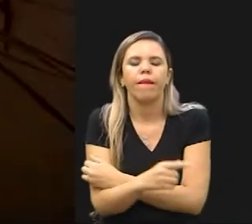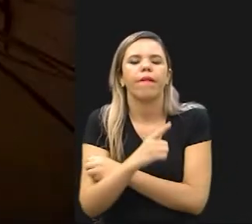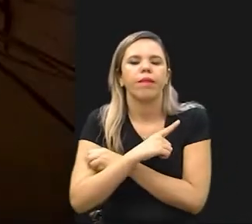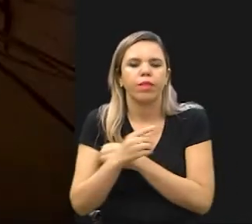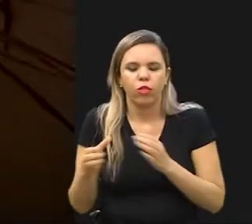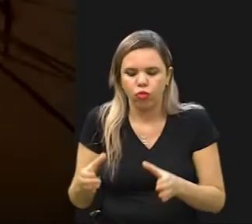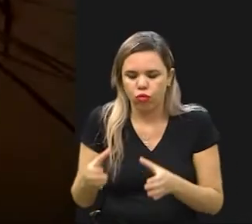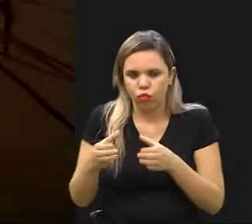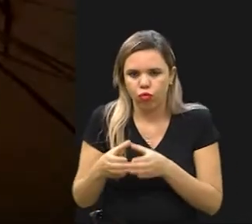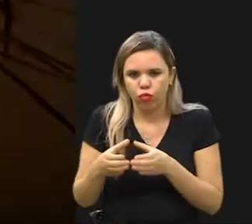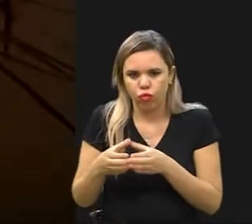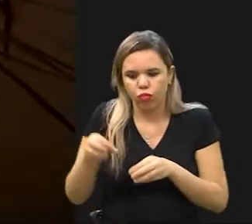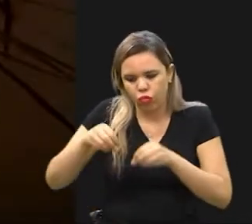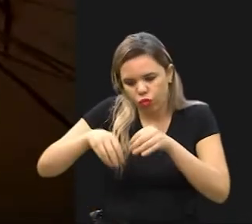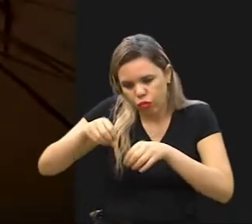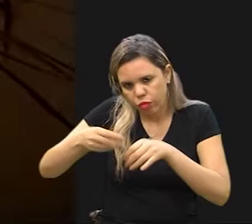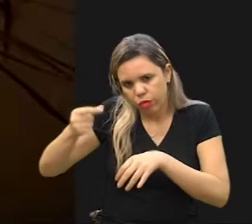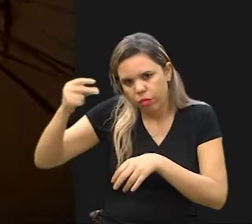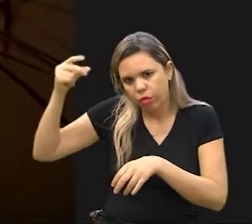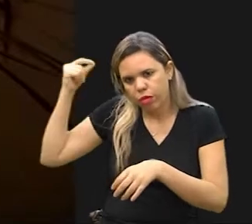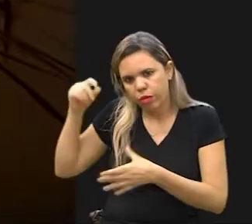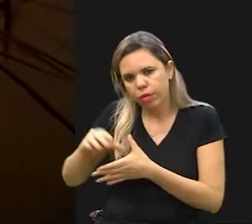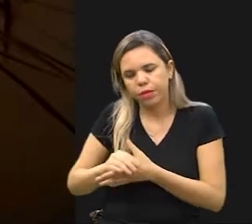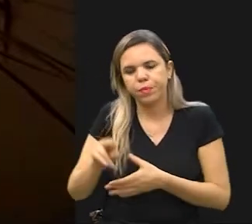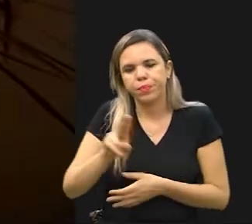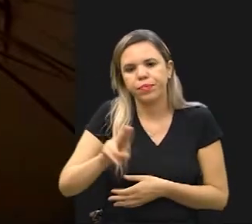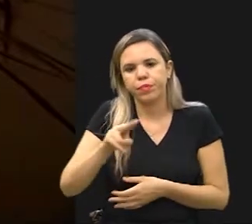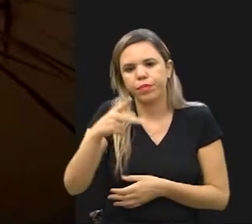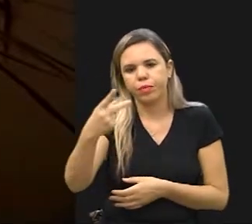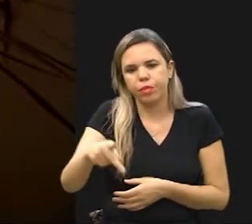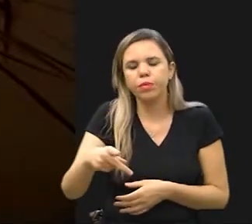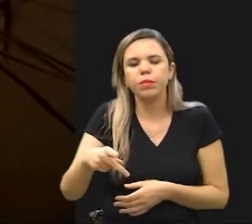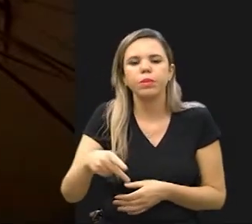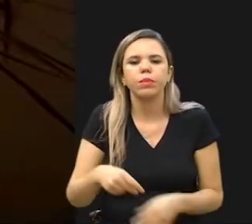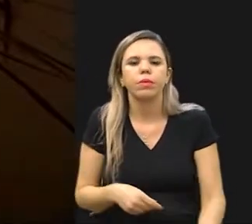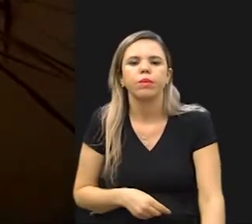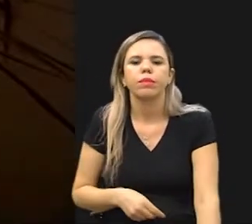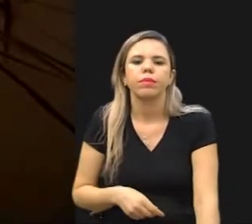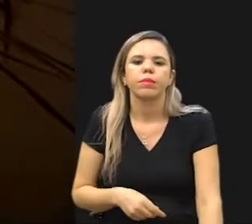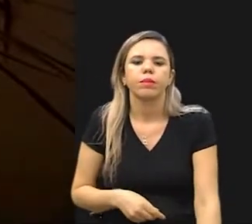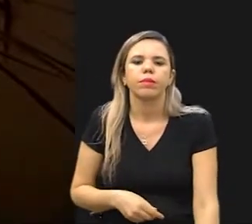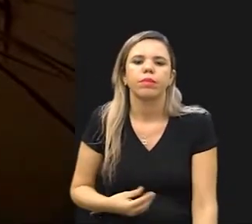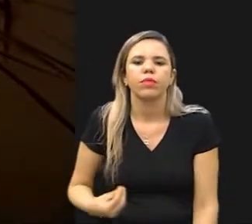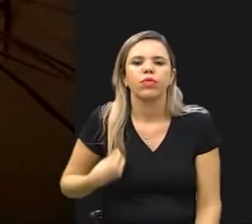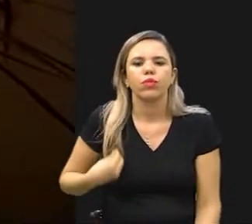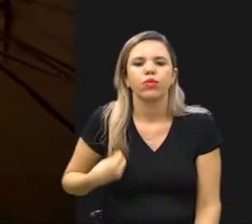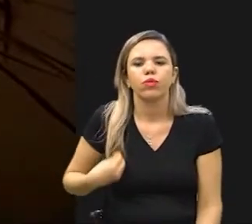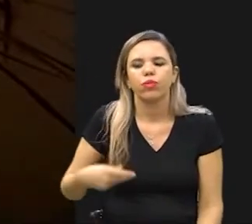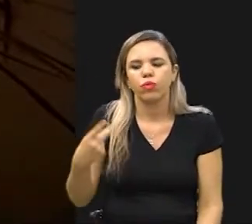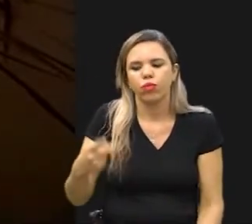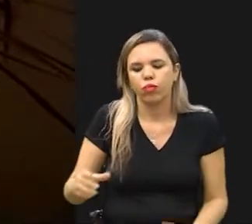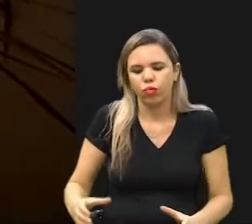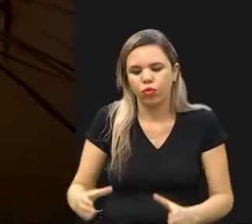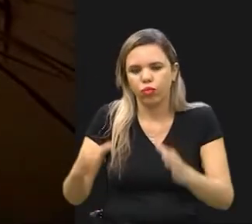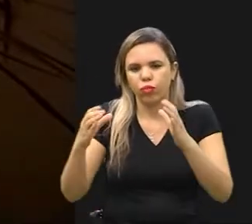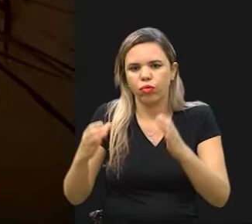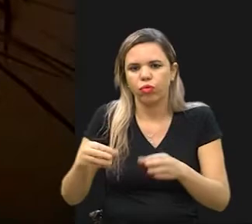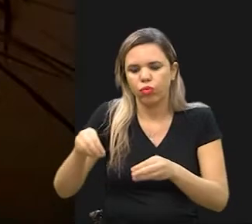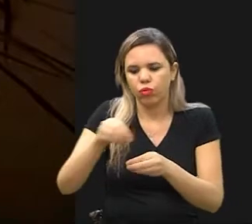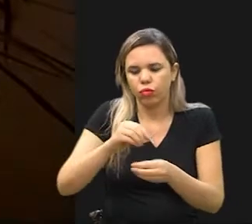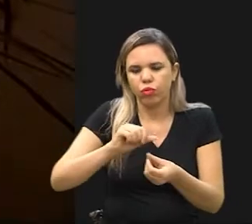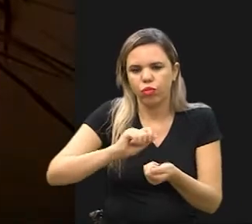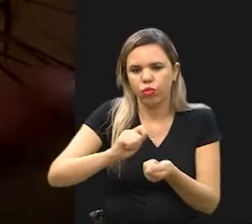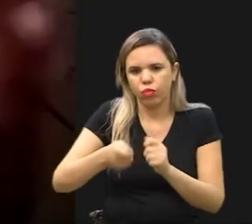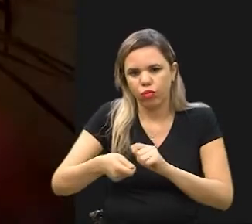já tem um vasinho ali que já está plantado há muito tempo, você utiliza o seu adubo para dar uma vida naquele vaso,